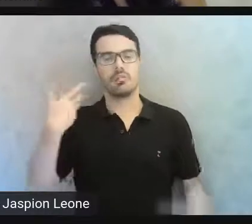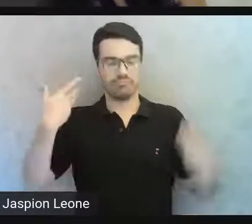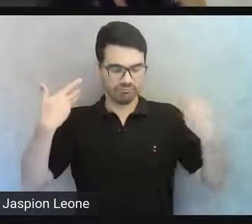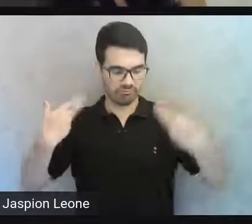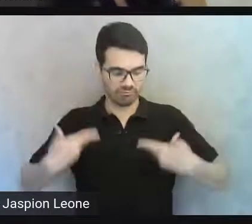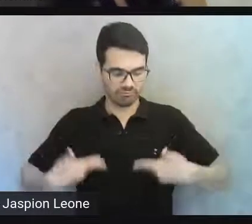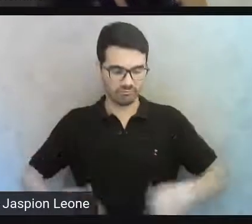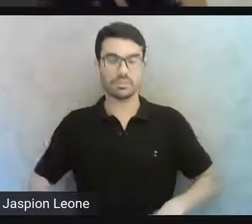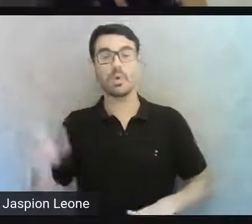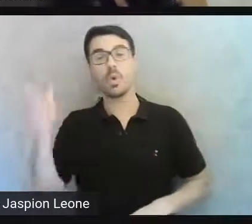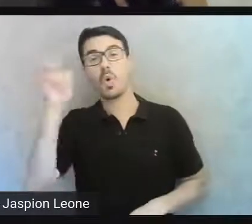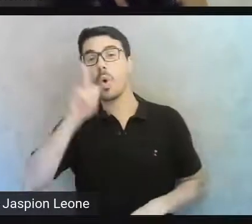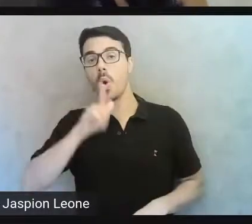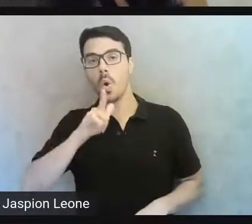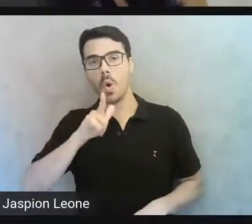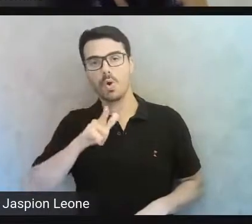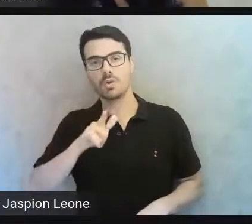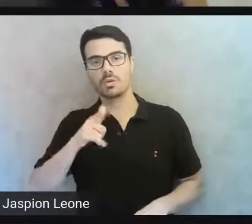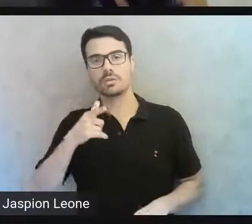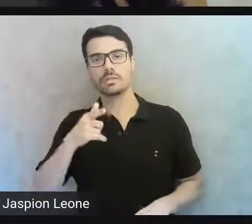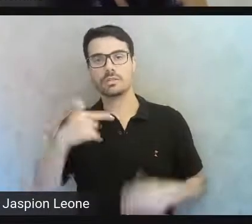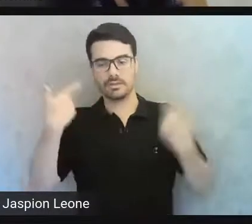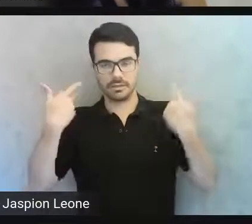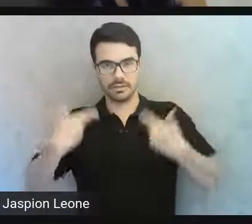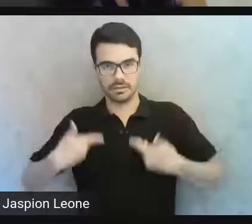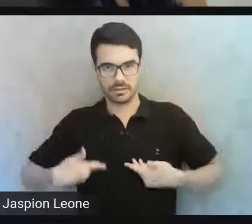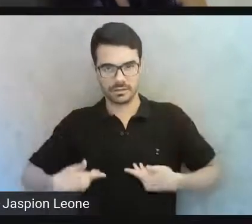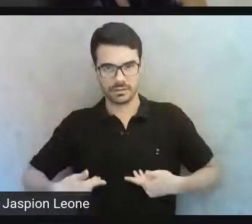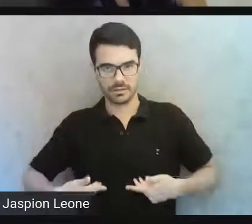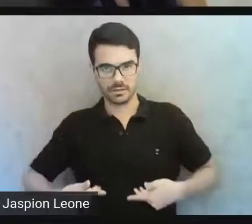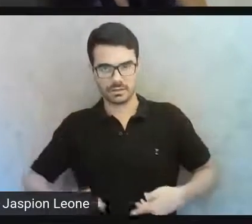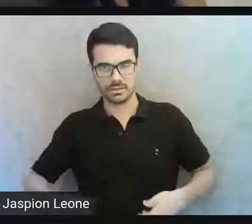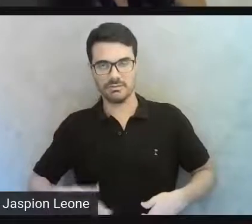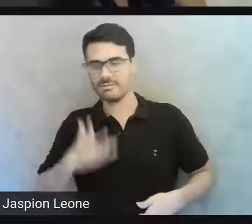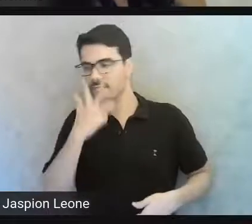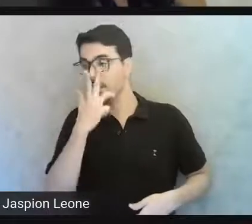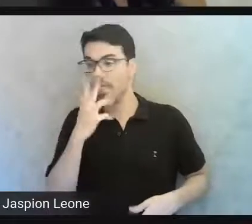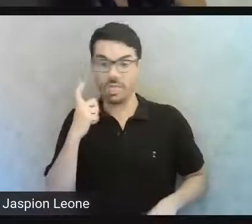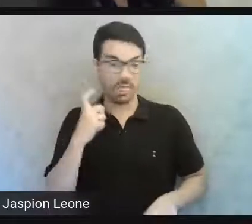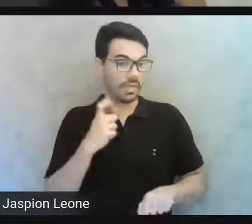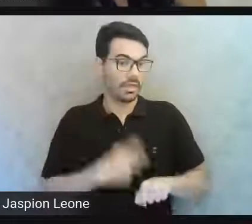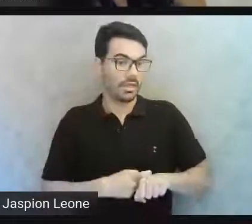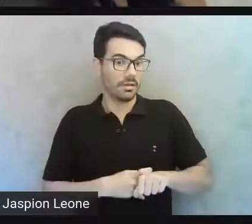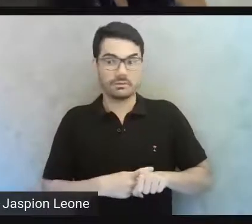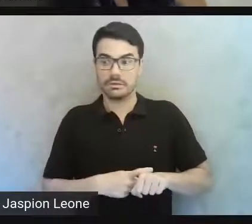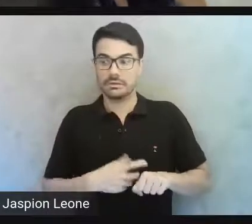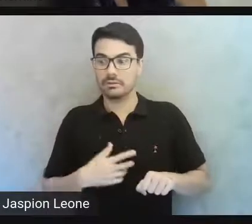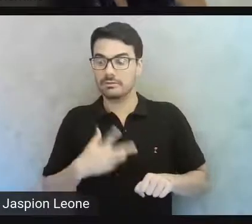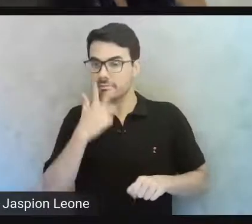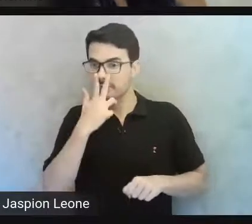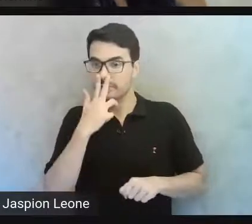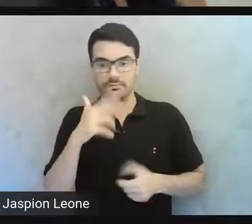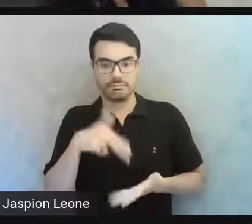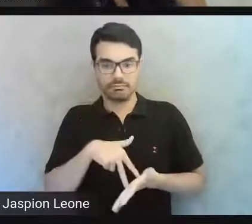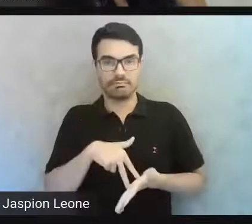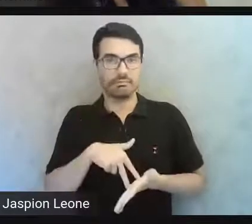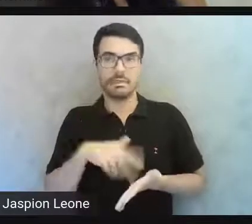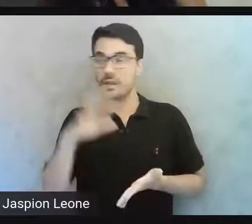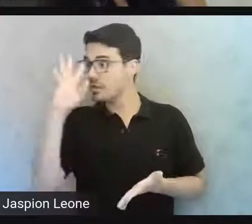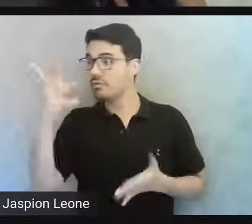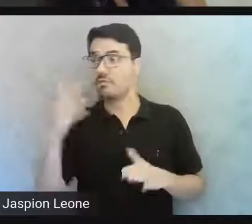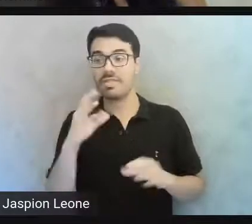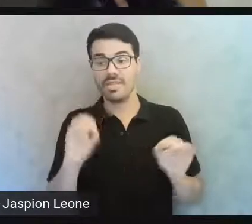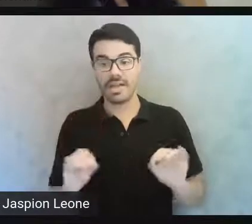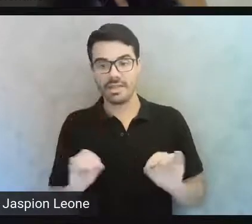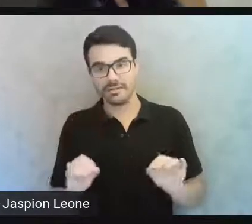ativar o sistema nervoso parasimpático, que é onde eu posso sair do descongelamento, sair do congelamento, para ir para a ação. Então, essa